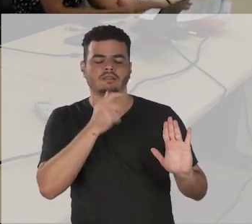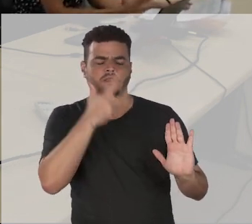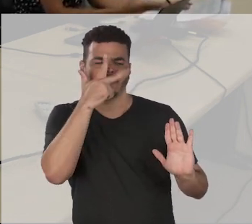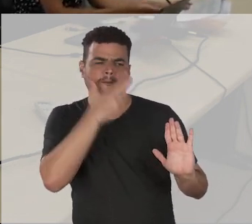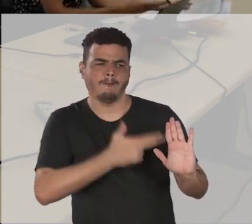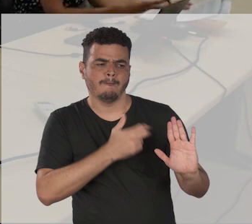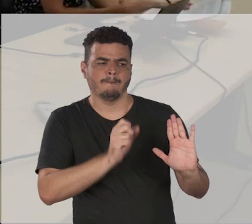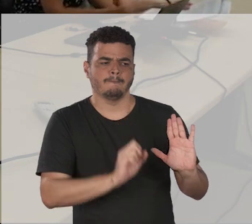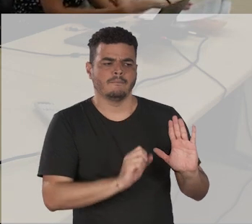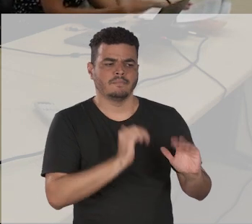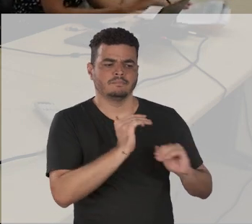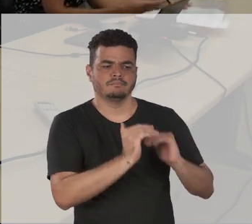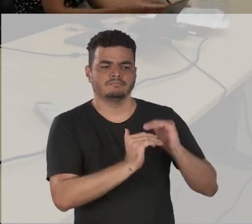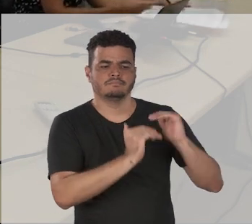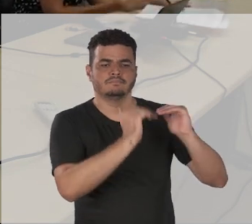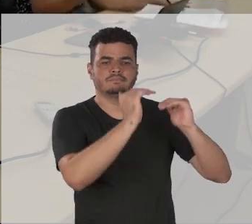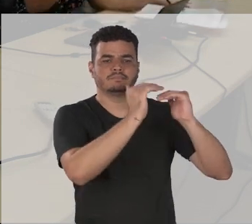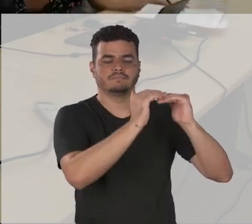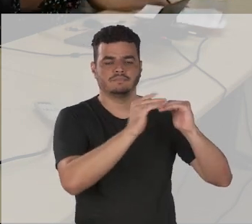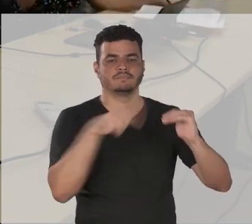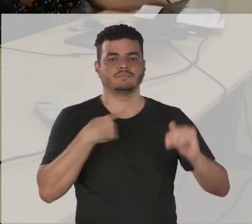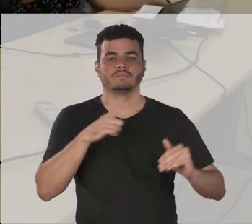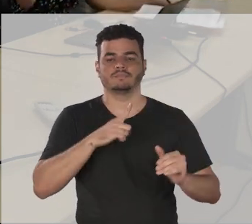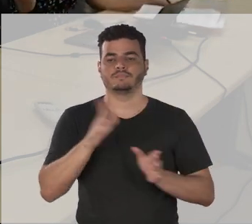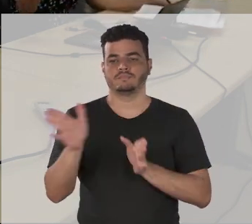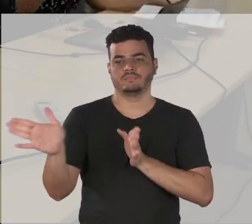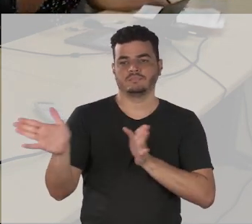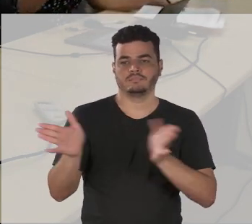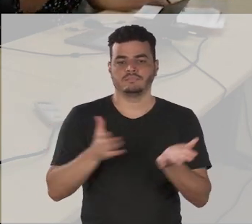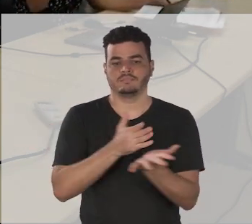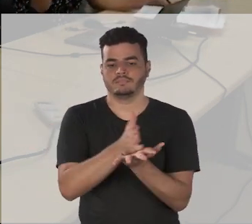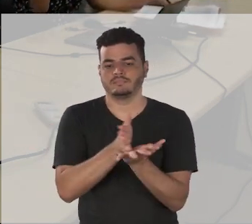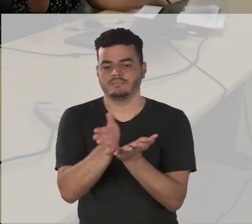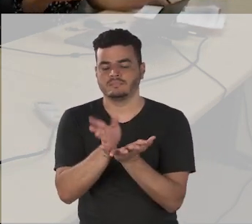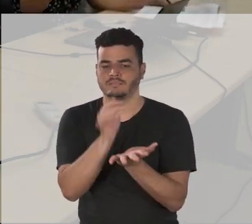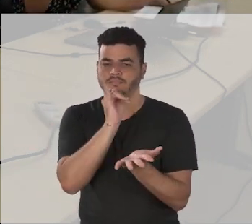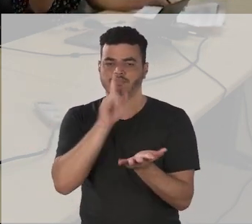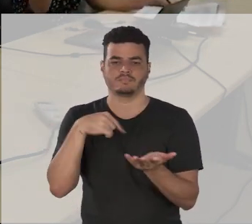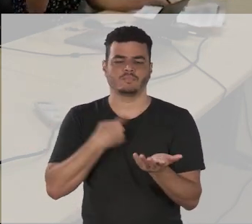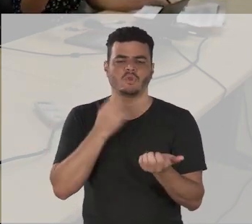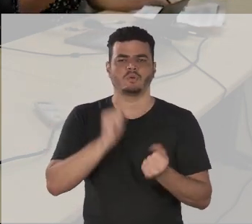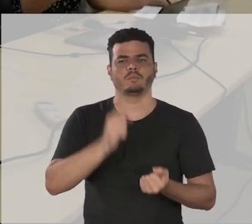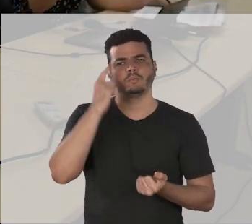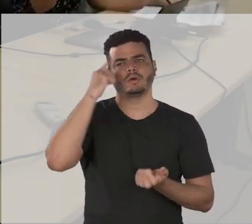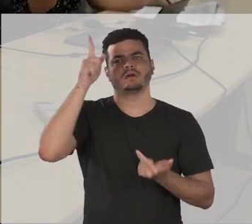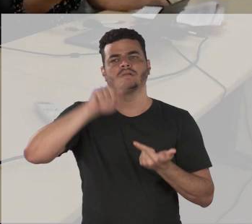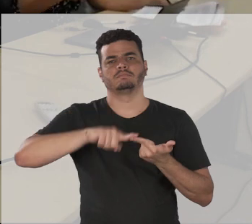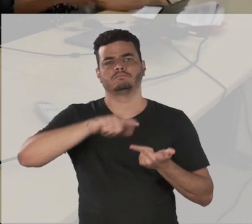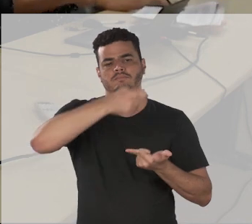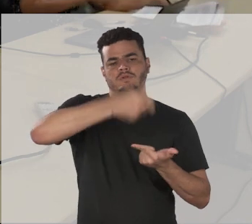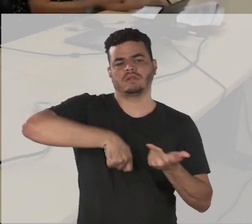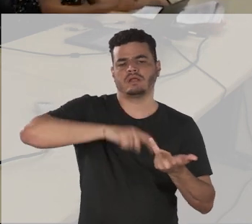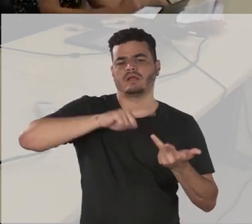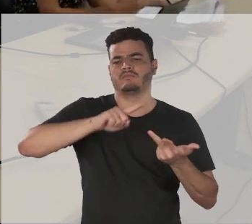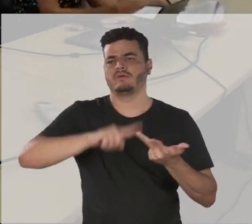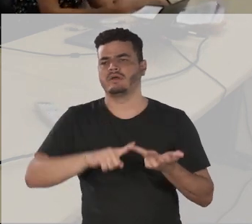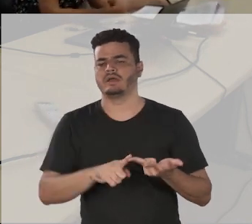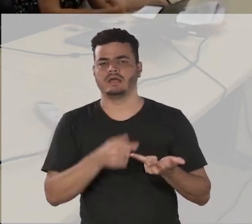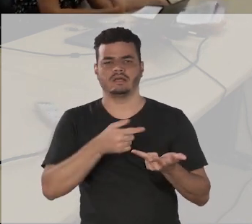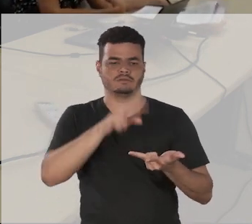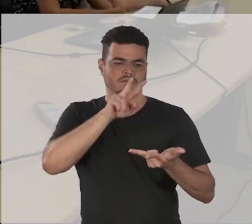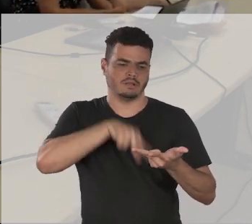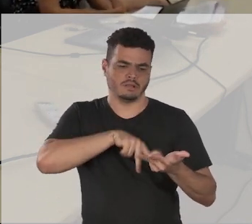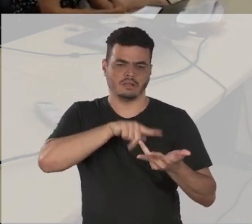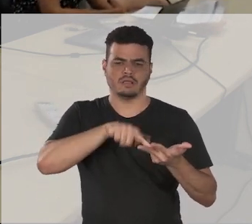dizer que se encontram em ebulição e podemos acessar os textos mediante muitas vias, lendo,